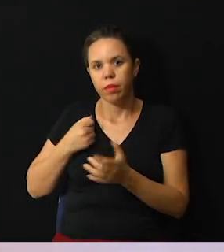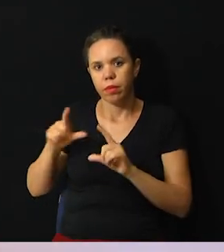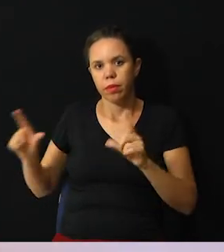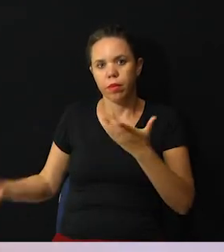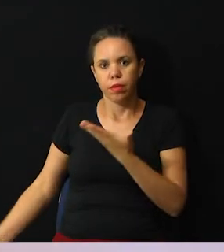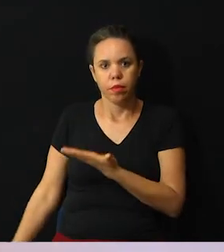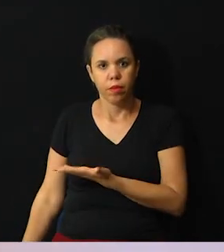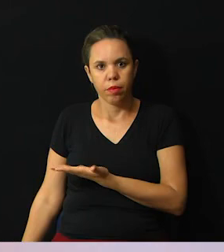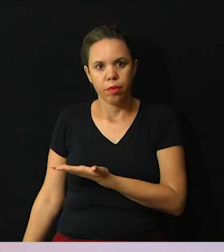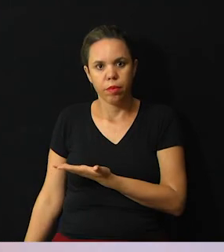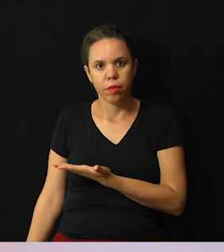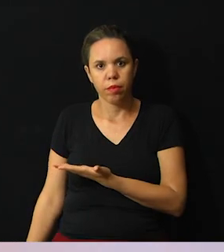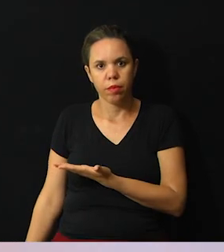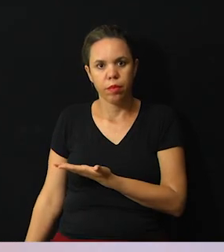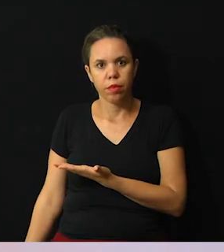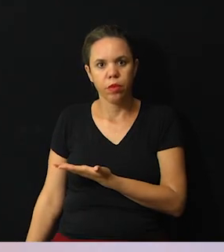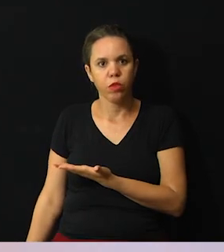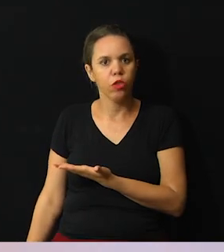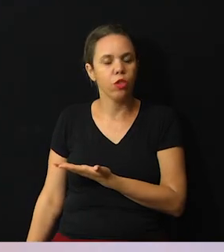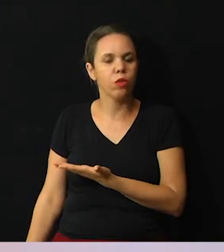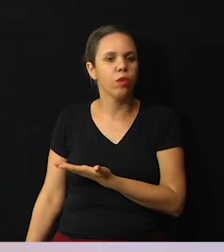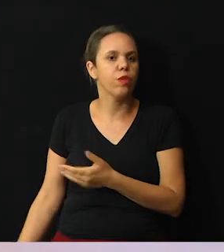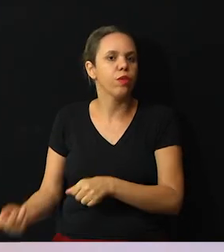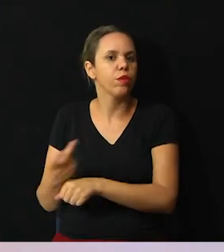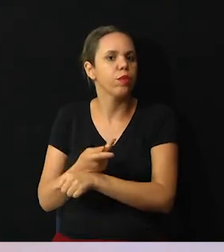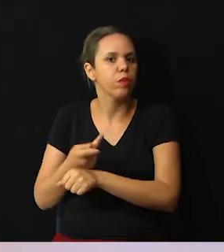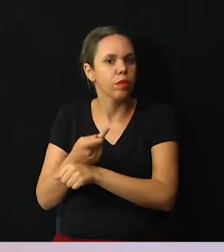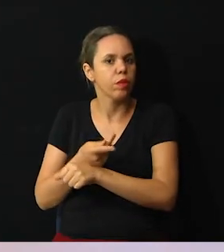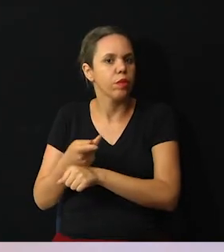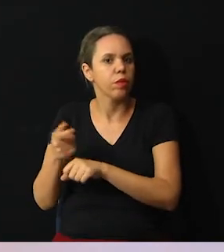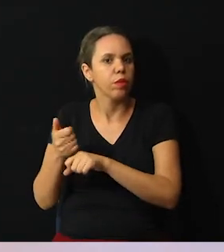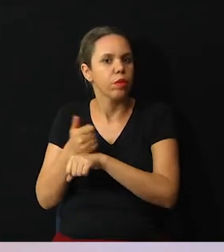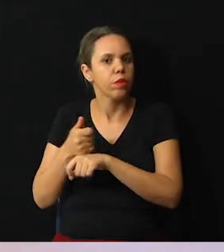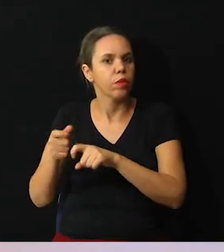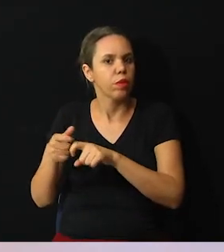esse número? É o nosso WhatsApp. Manda para cá que a gente corre atrás de um